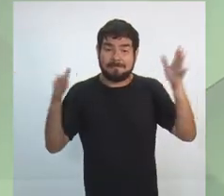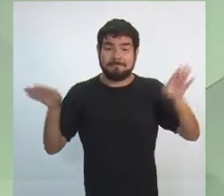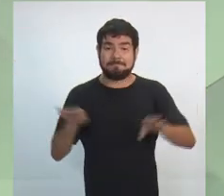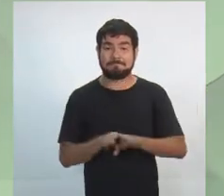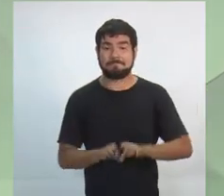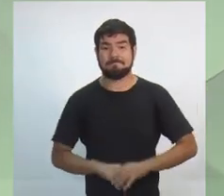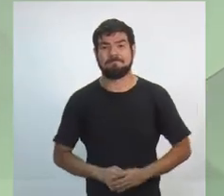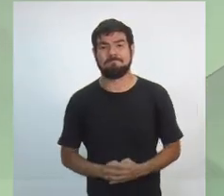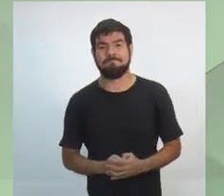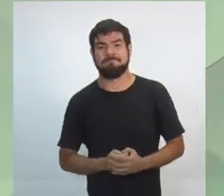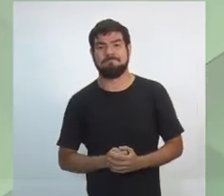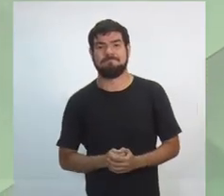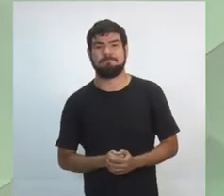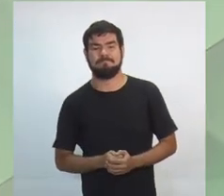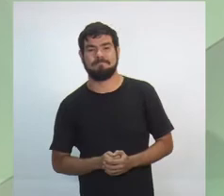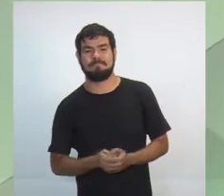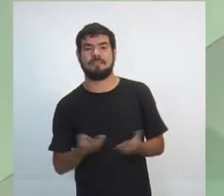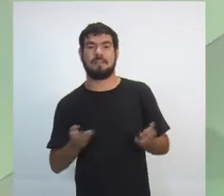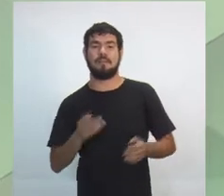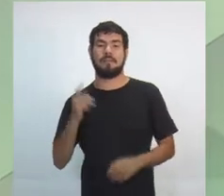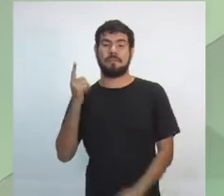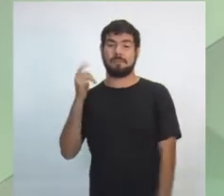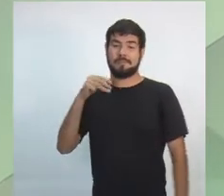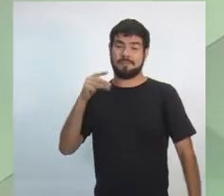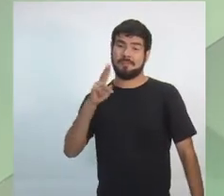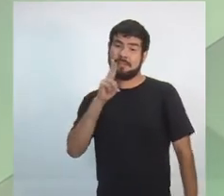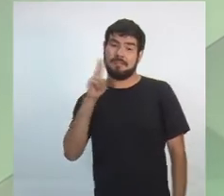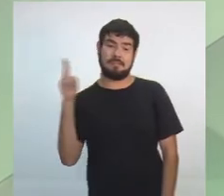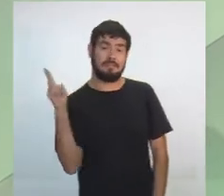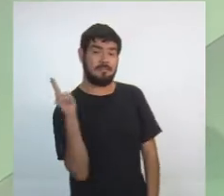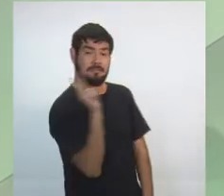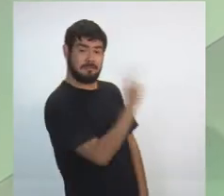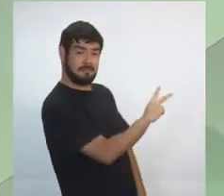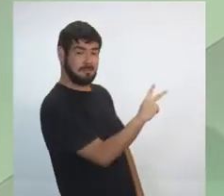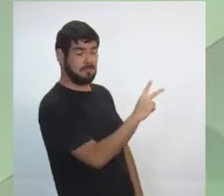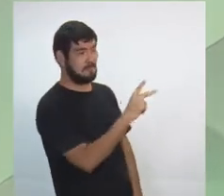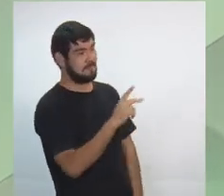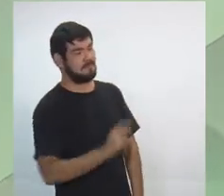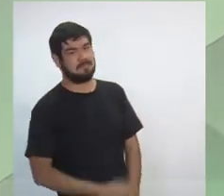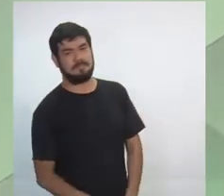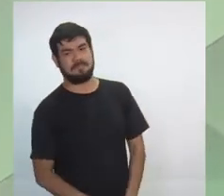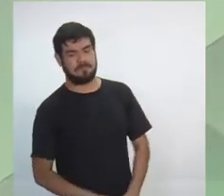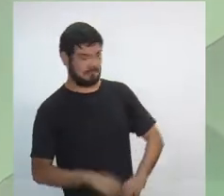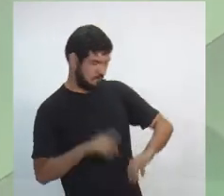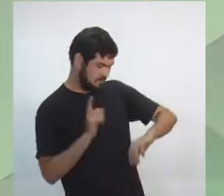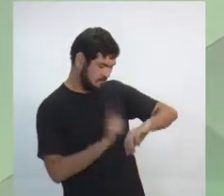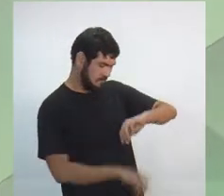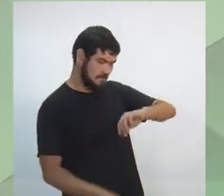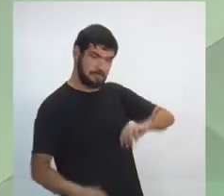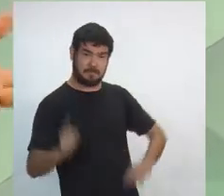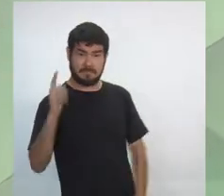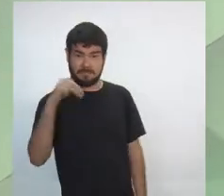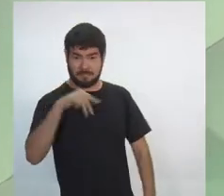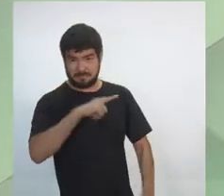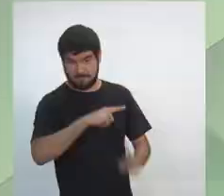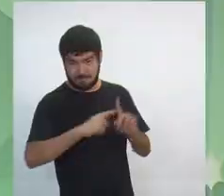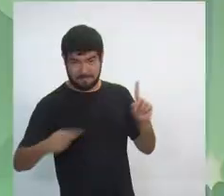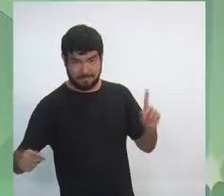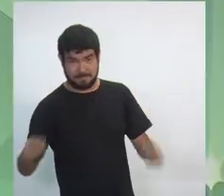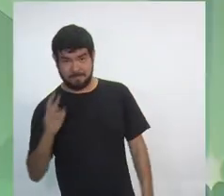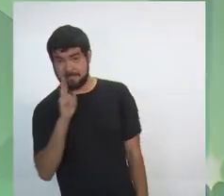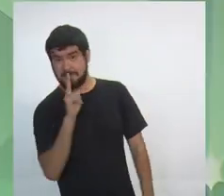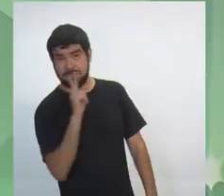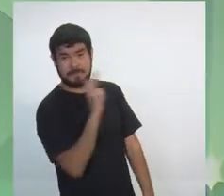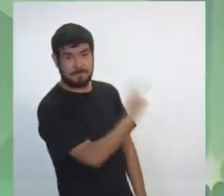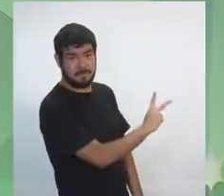senhora tem 1 minuto e 30 para réplica. Tela, por favor, 1 minuto e 30, cronômetro, 1 minuto e 30 para réplica,